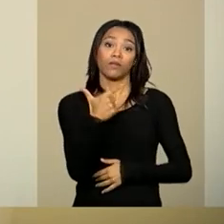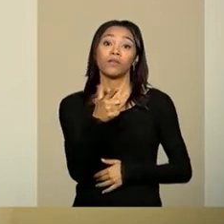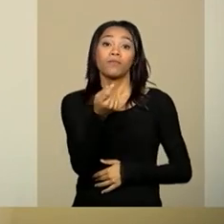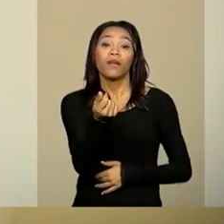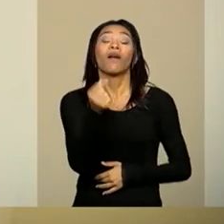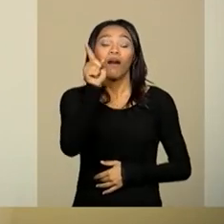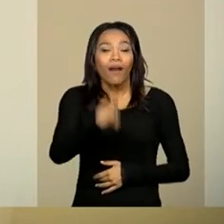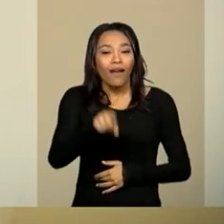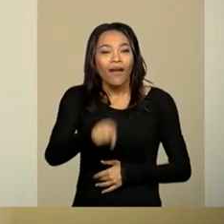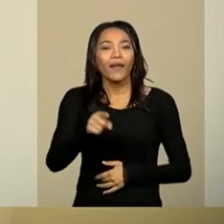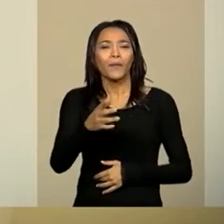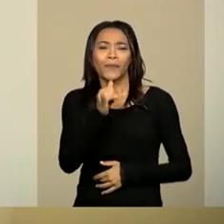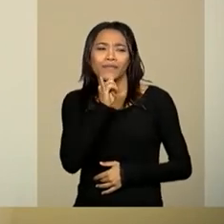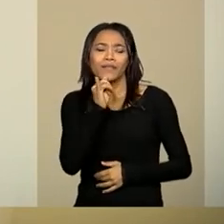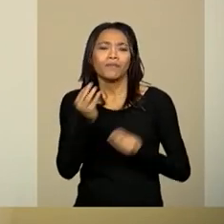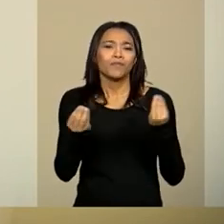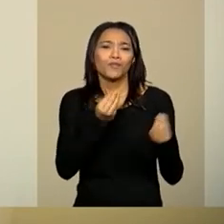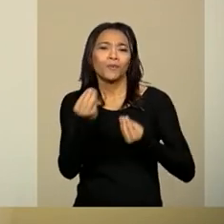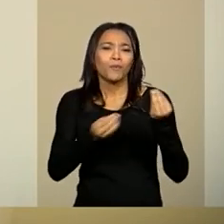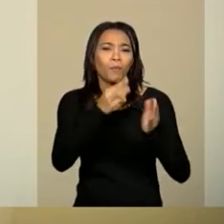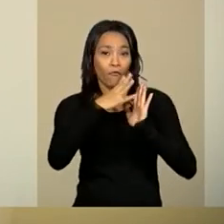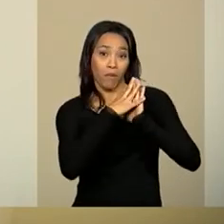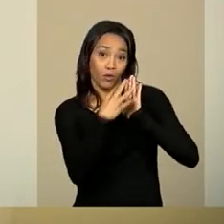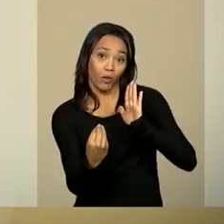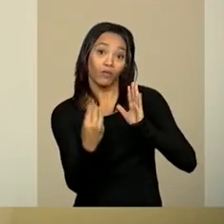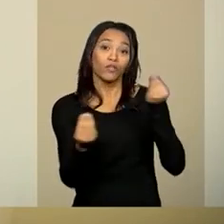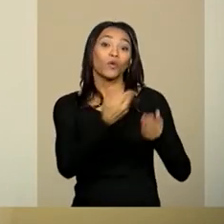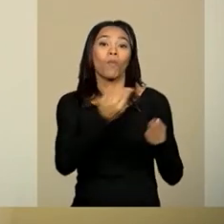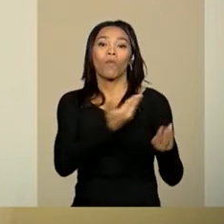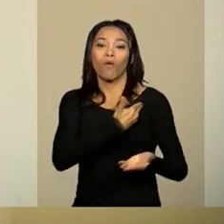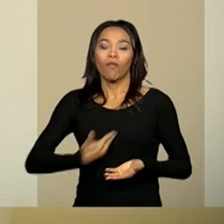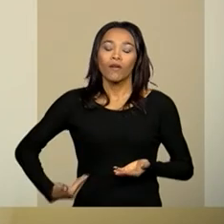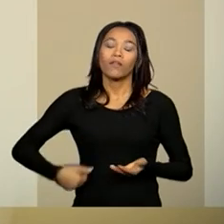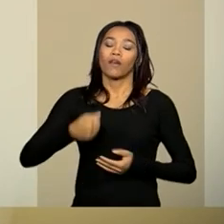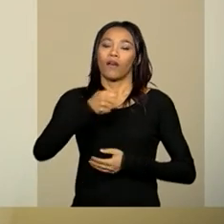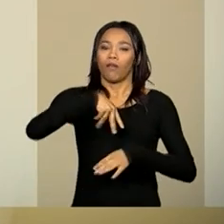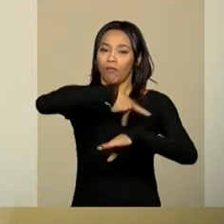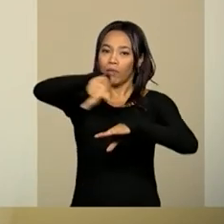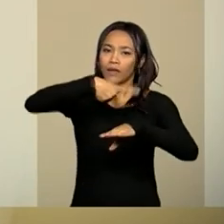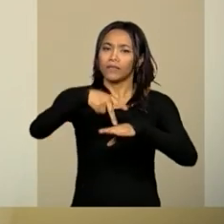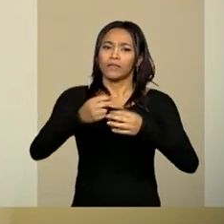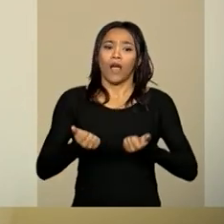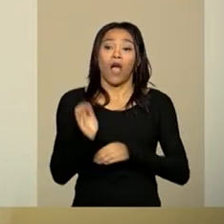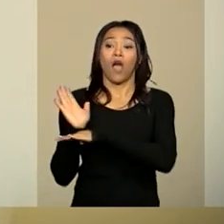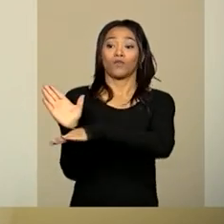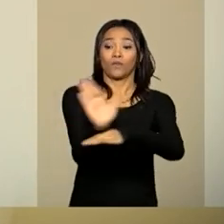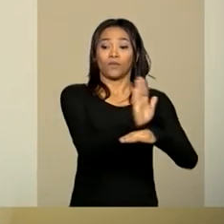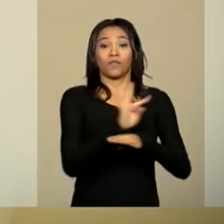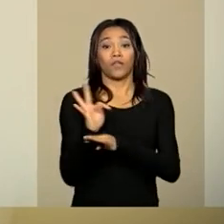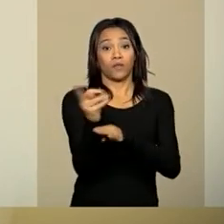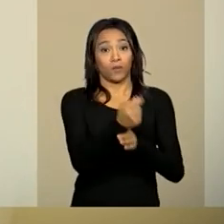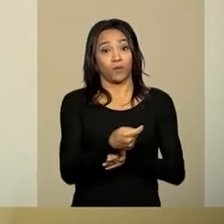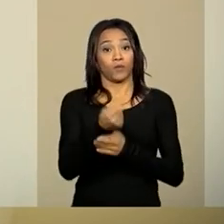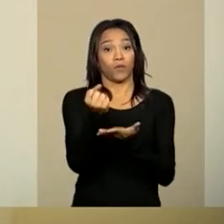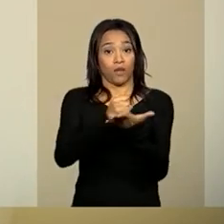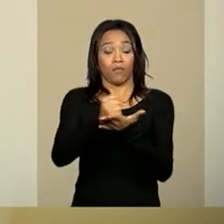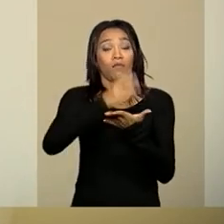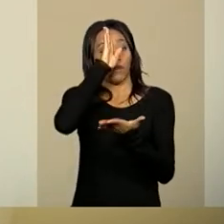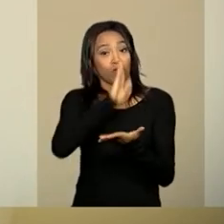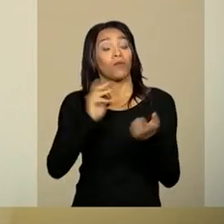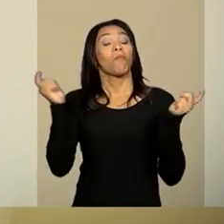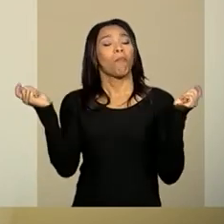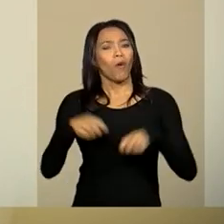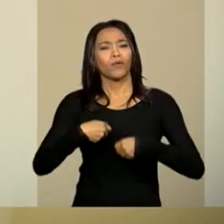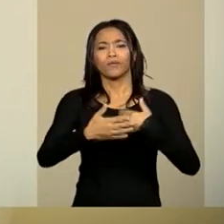exemplo de nosso jeito de governar o país gerando benefícios para todos os medicamentos a ser